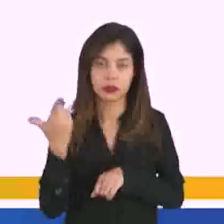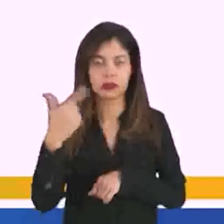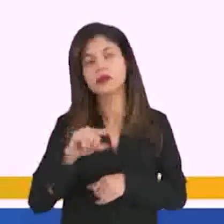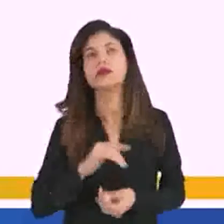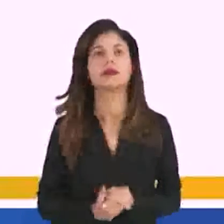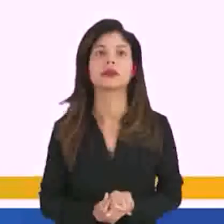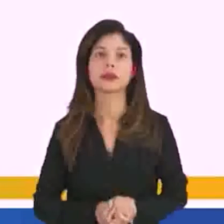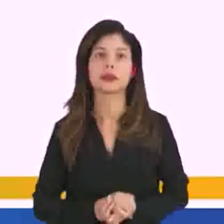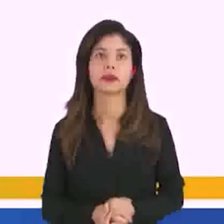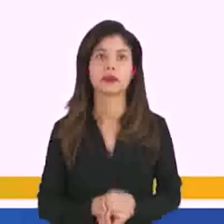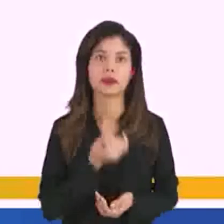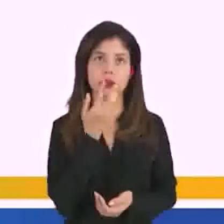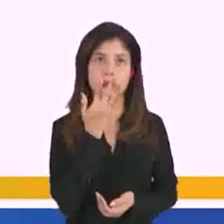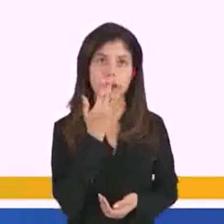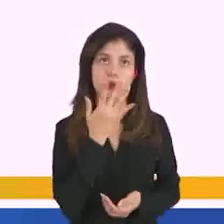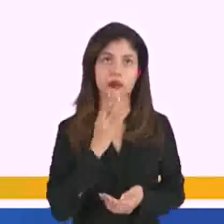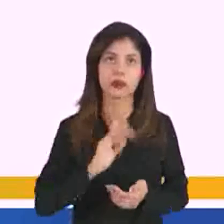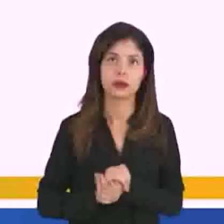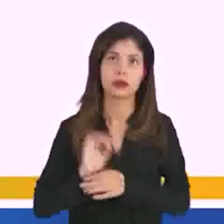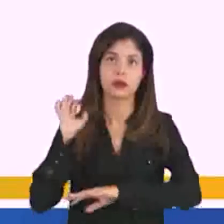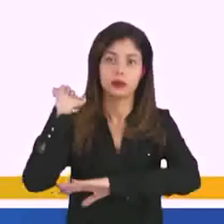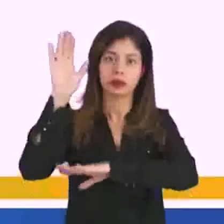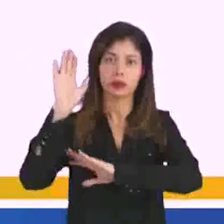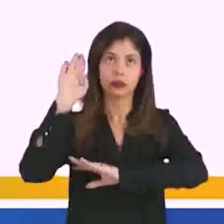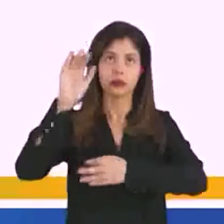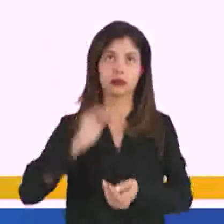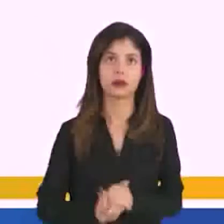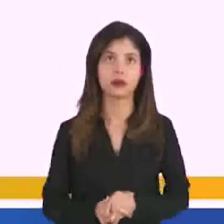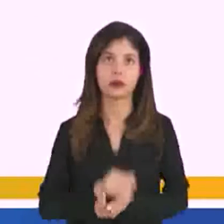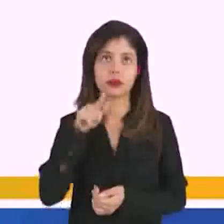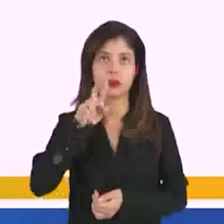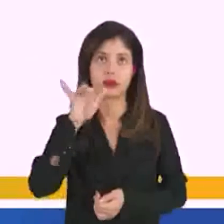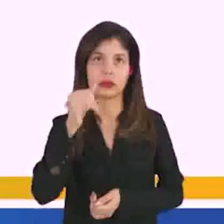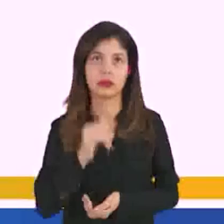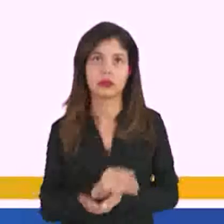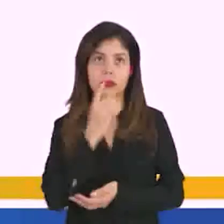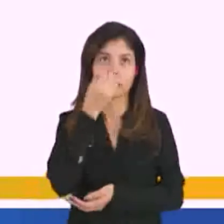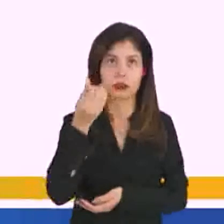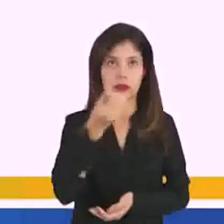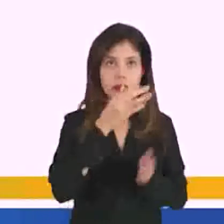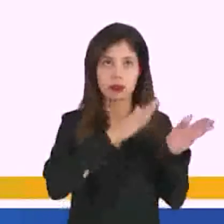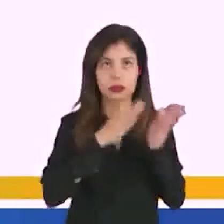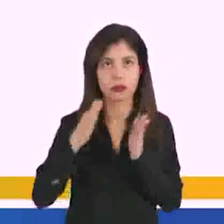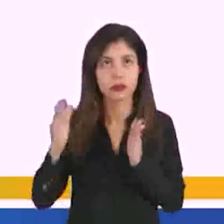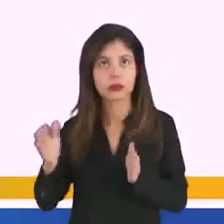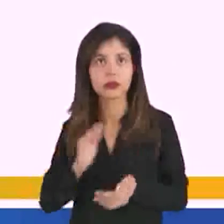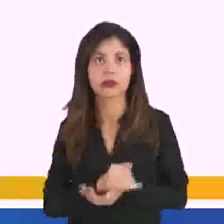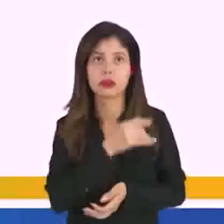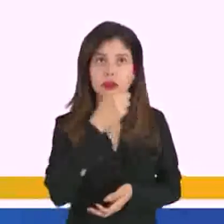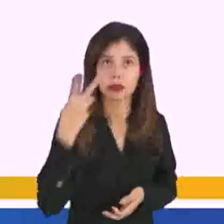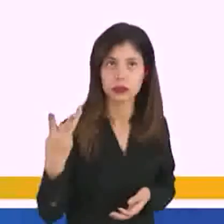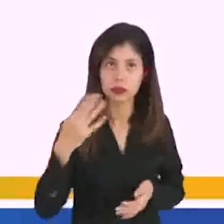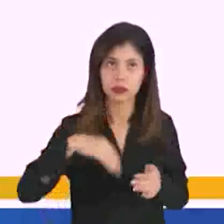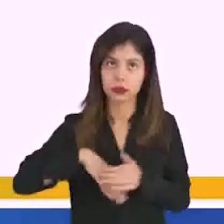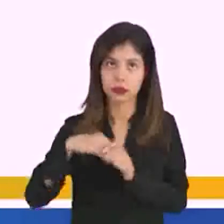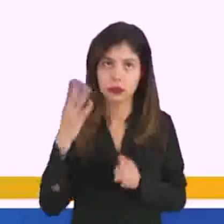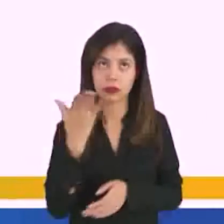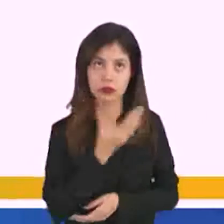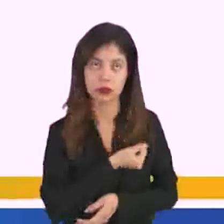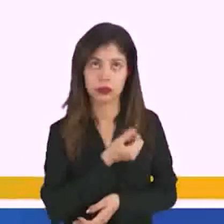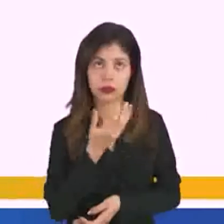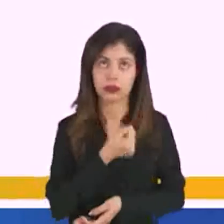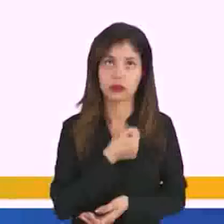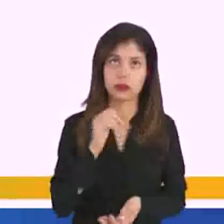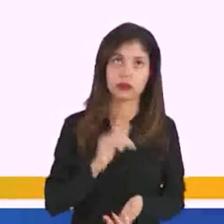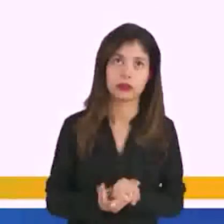novamente. Observe o time de basquete do Quixaduba, que disputou 6 partidas em um campeonato. A quantidade de